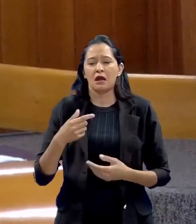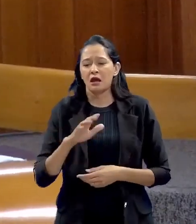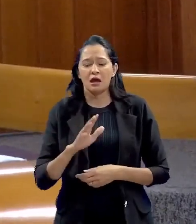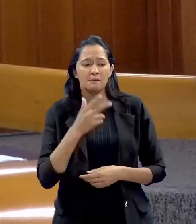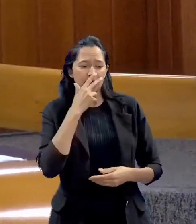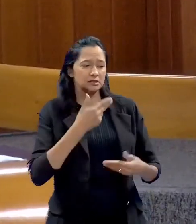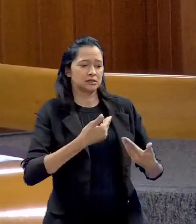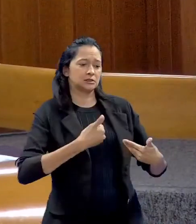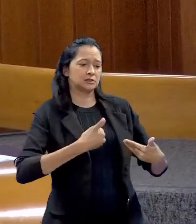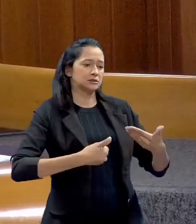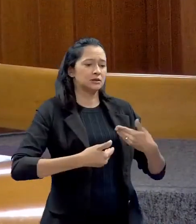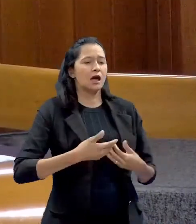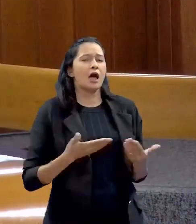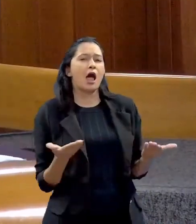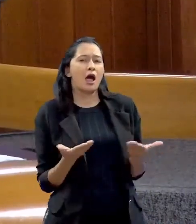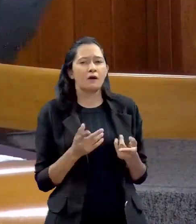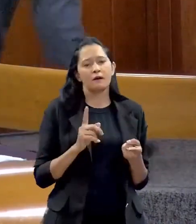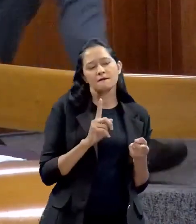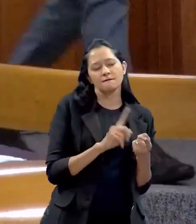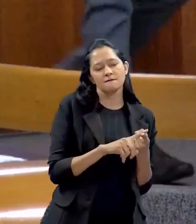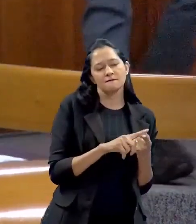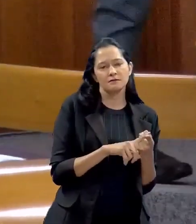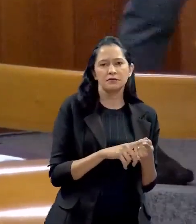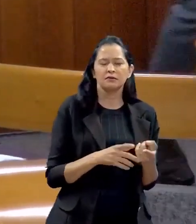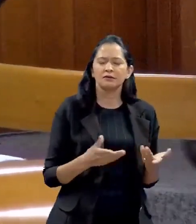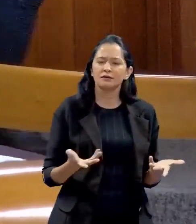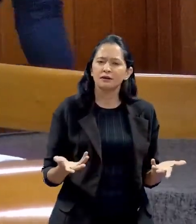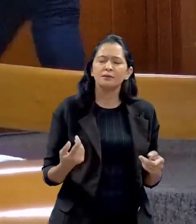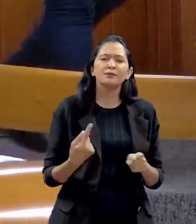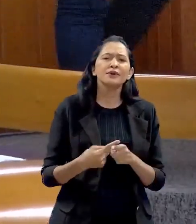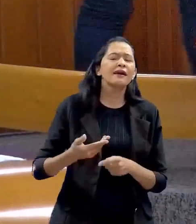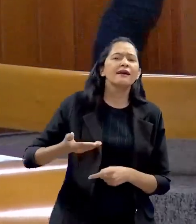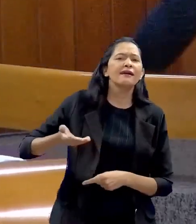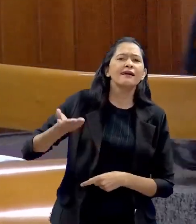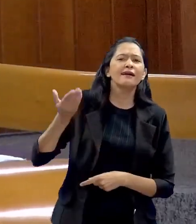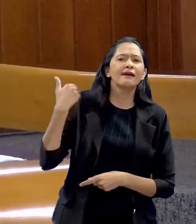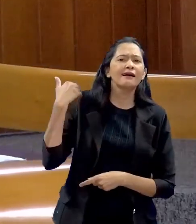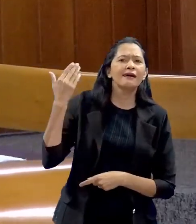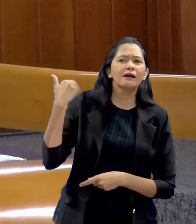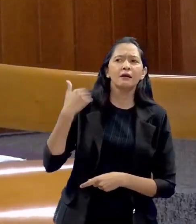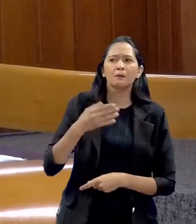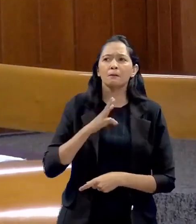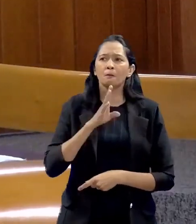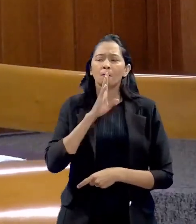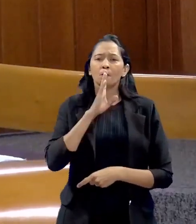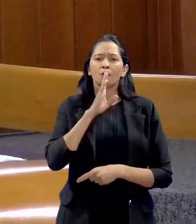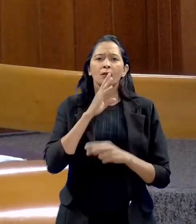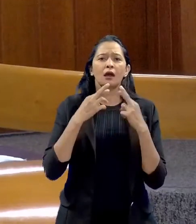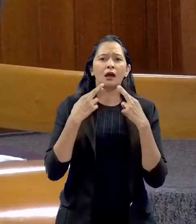agradado, por que que quando estava na secretaria não abria a boca para falar?